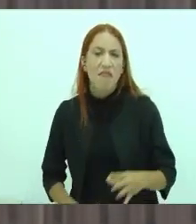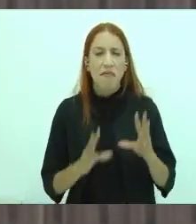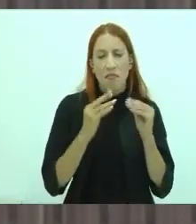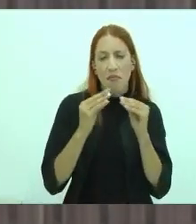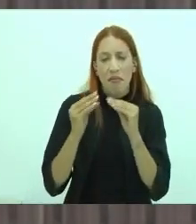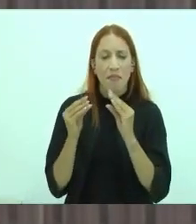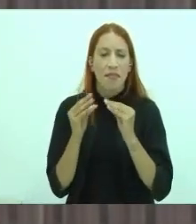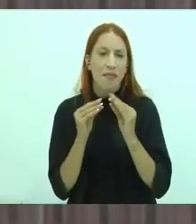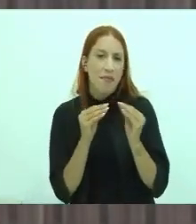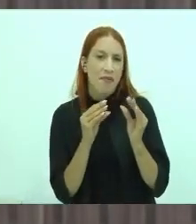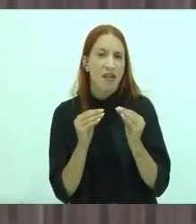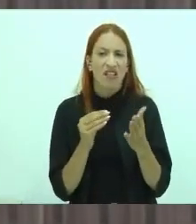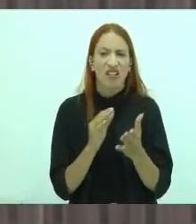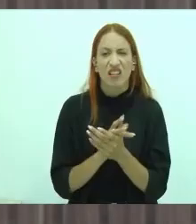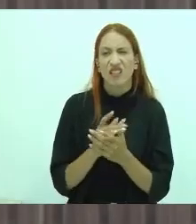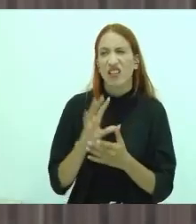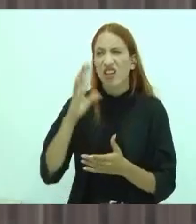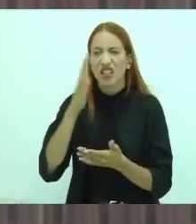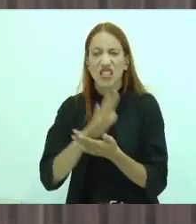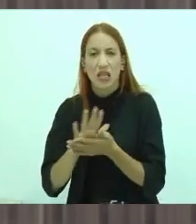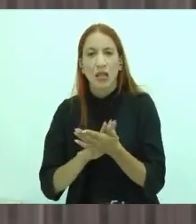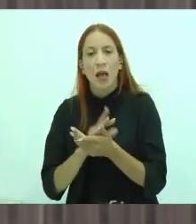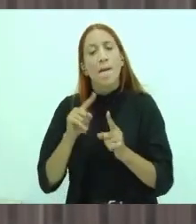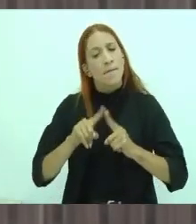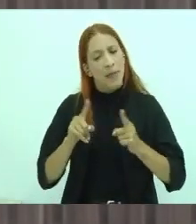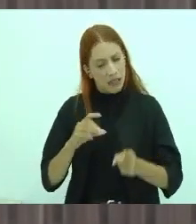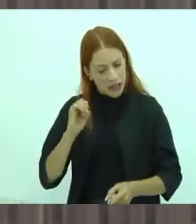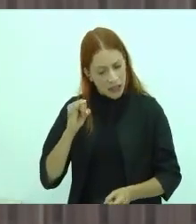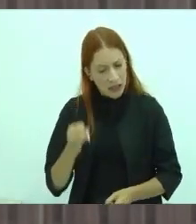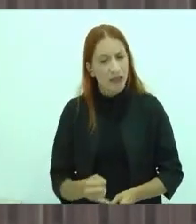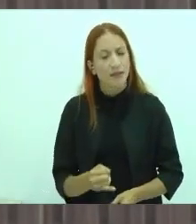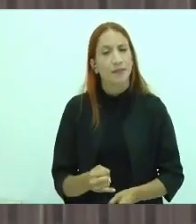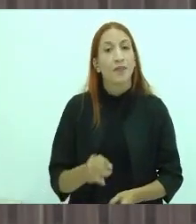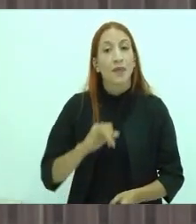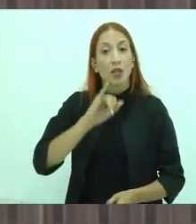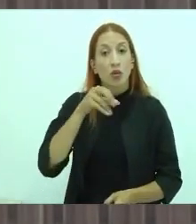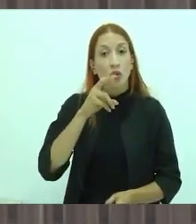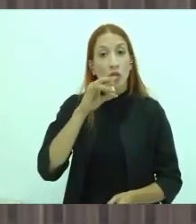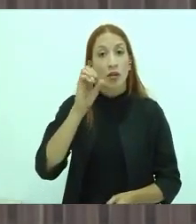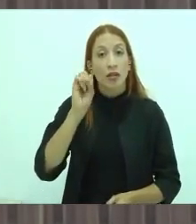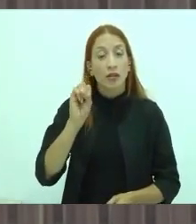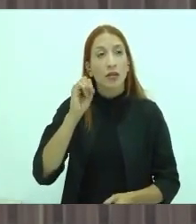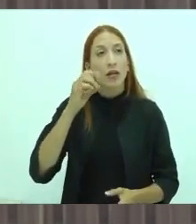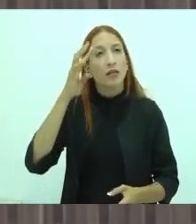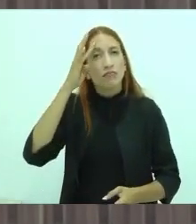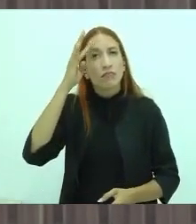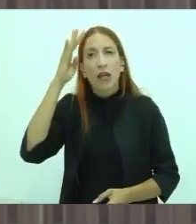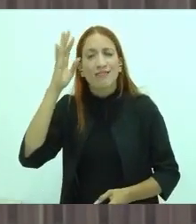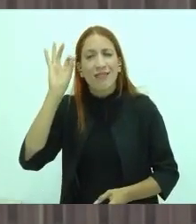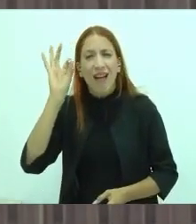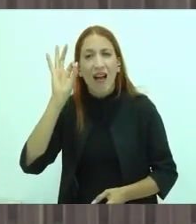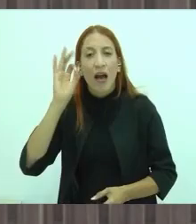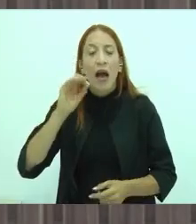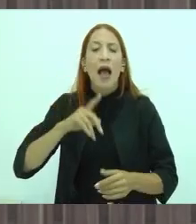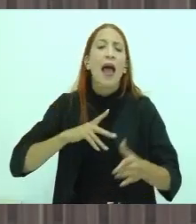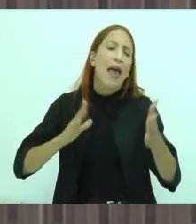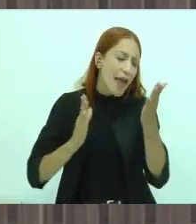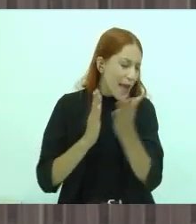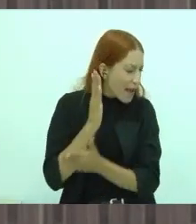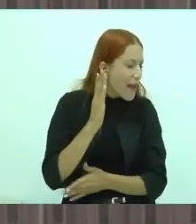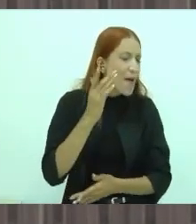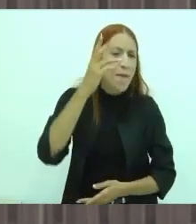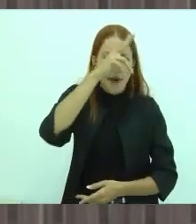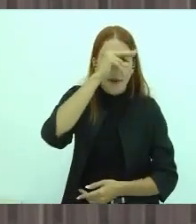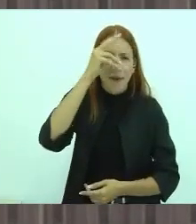mimimi que não tá acontecendo mas tá acontecendo jores falou ali não precisa refletir não jores é Dr Marcelo de novo na